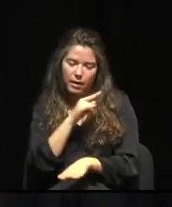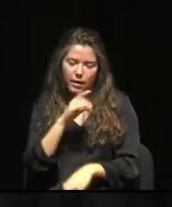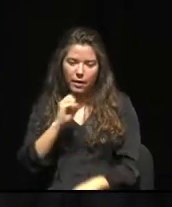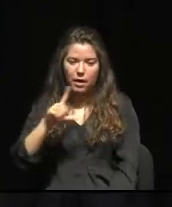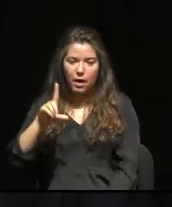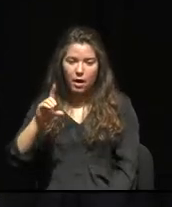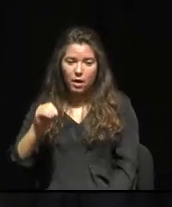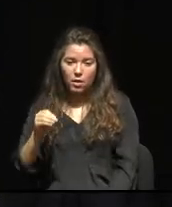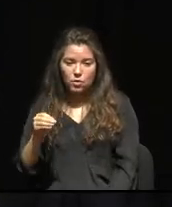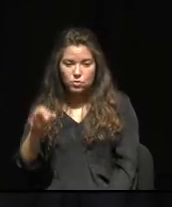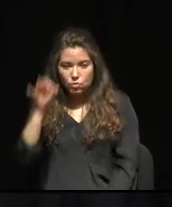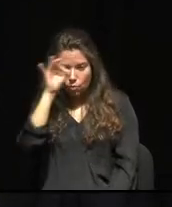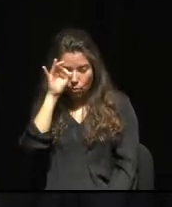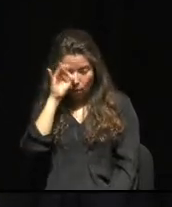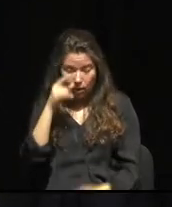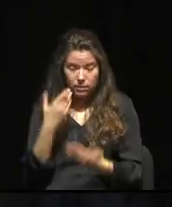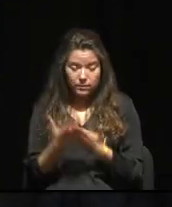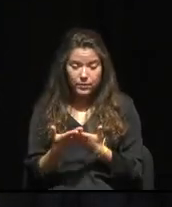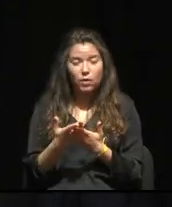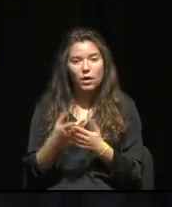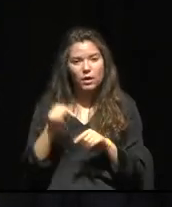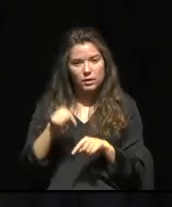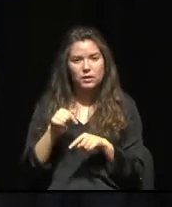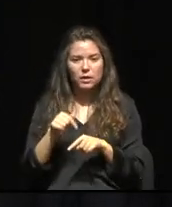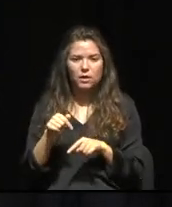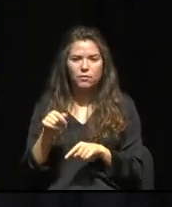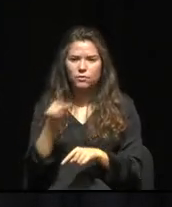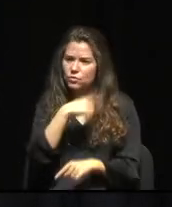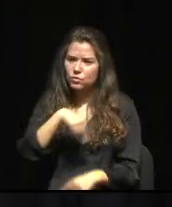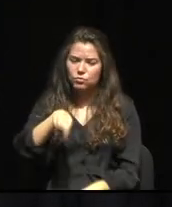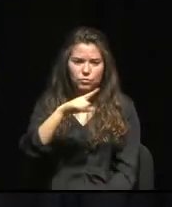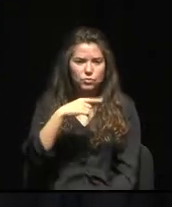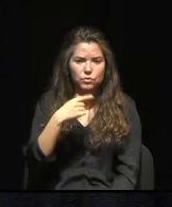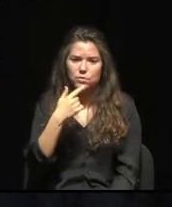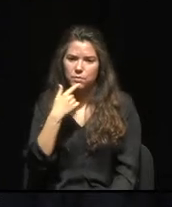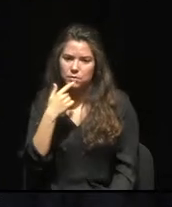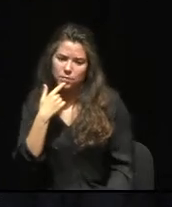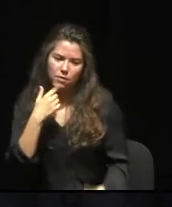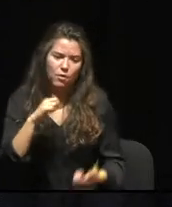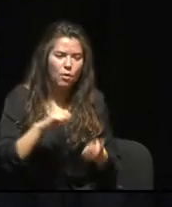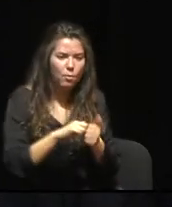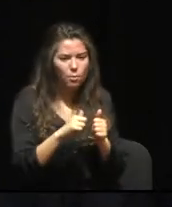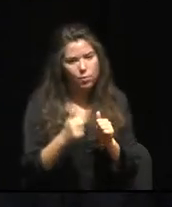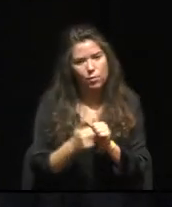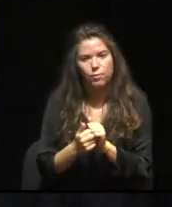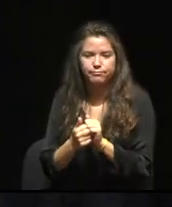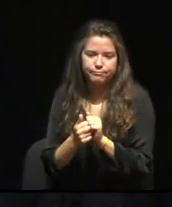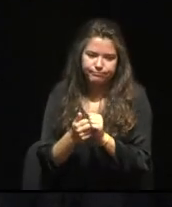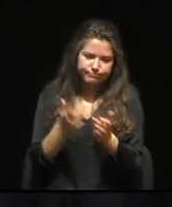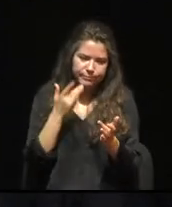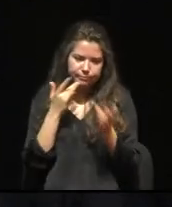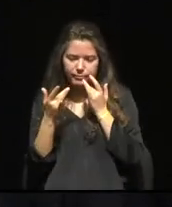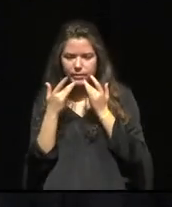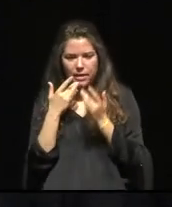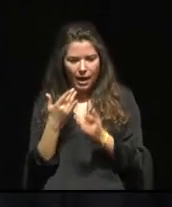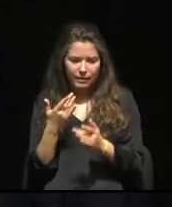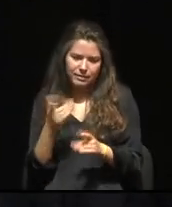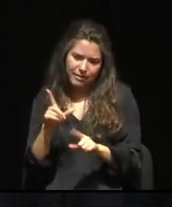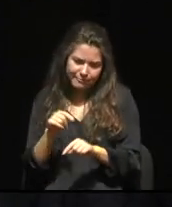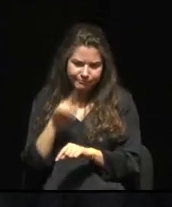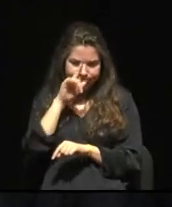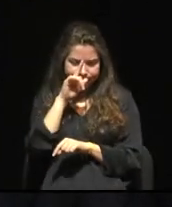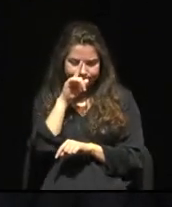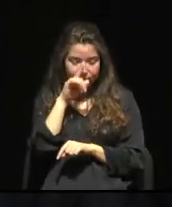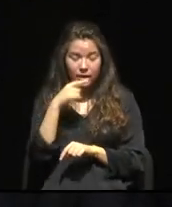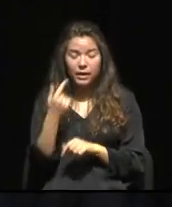mais do que repisar aqui o mais recente episódio que toda a gente já percebeu que se tratou de uma dramatização barata com recur uma mentira